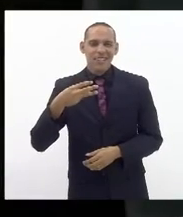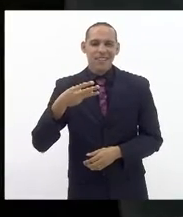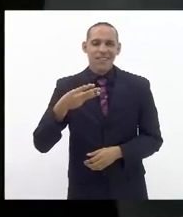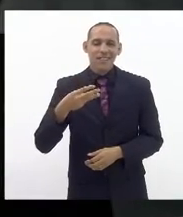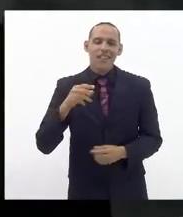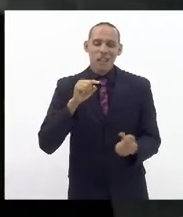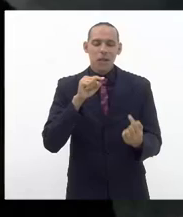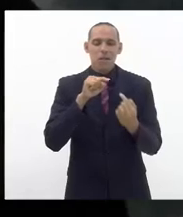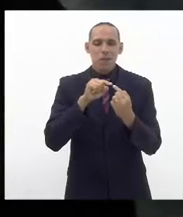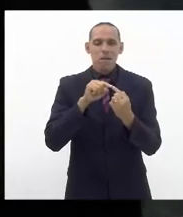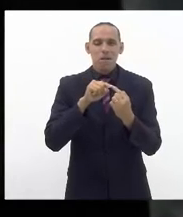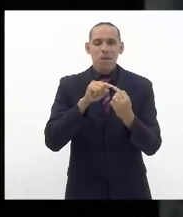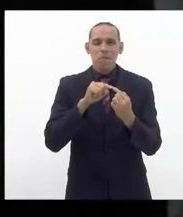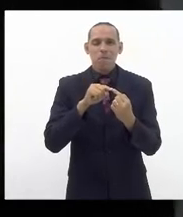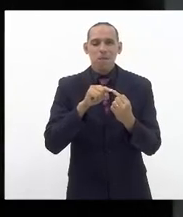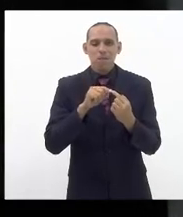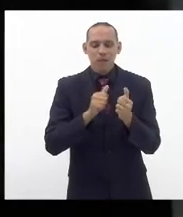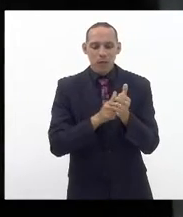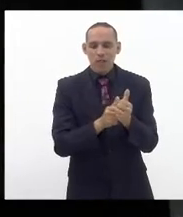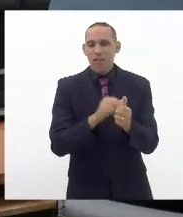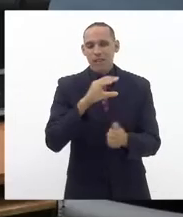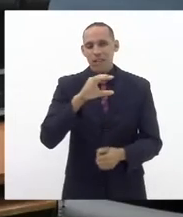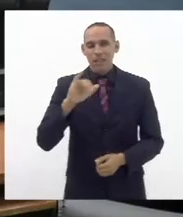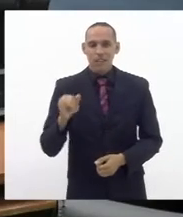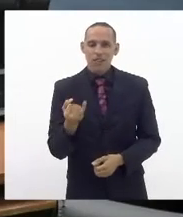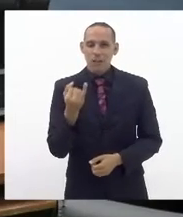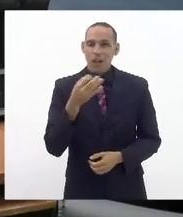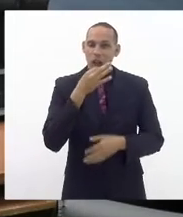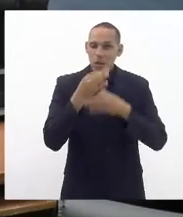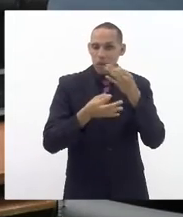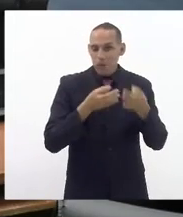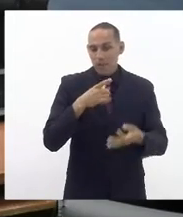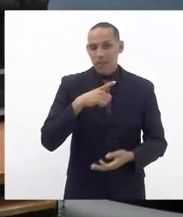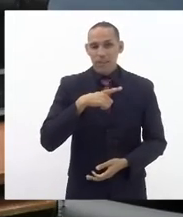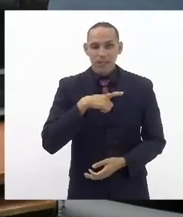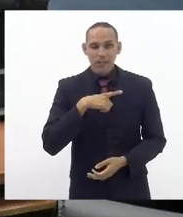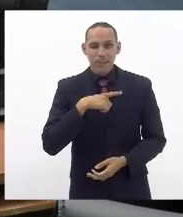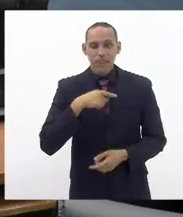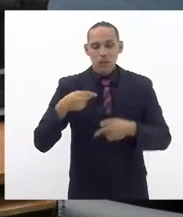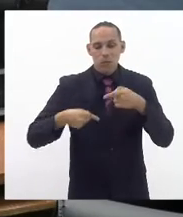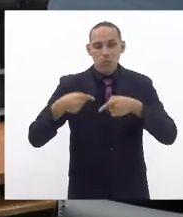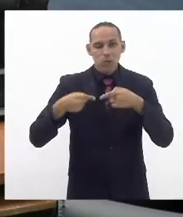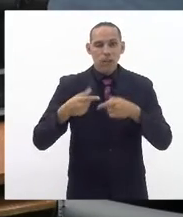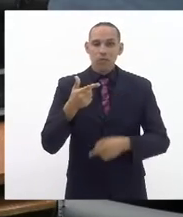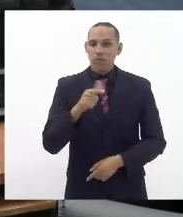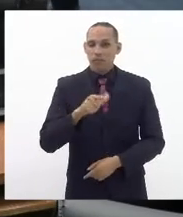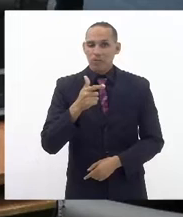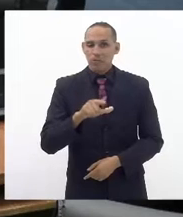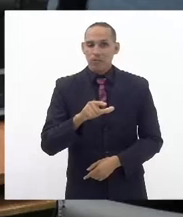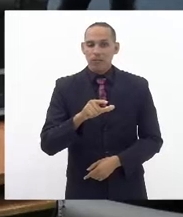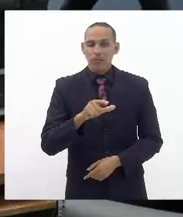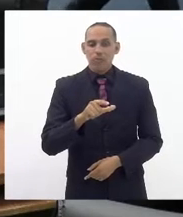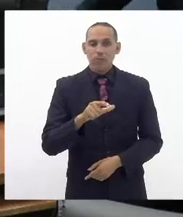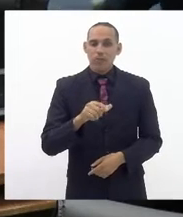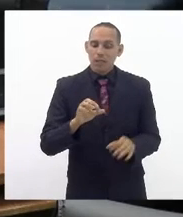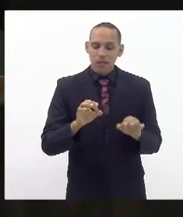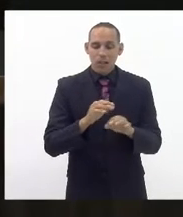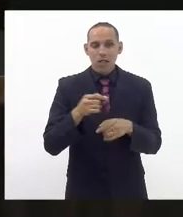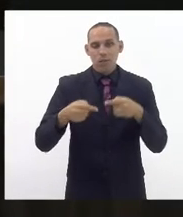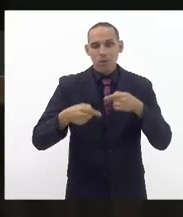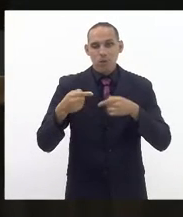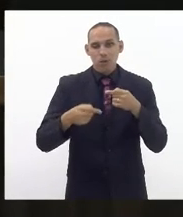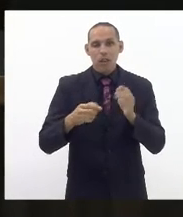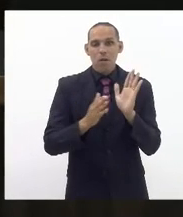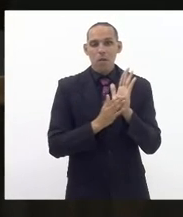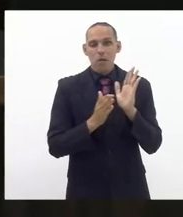mérito, favorável com o parecer da CCJ. Com os pareceres emitidos, em discussão. Não havendo quem queira discutir, encerrada a discussão, a presente